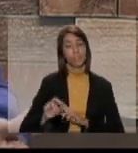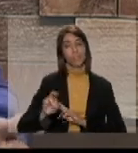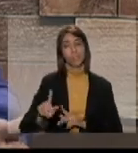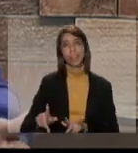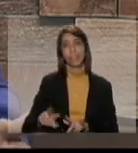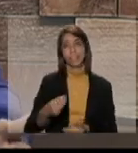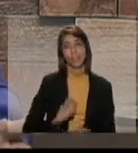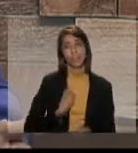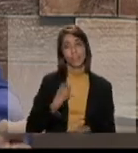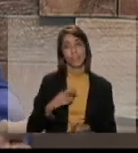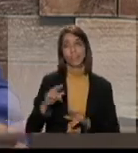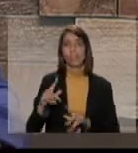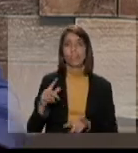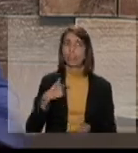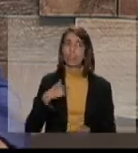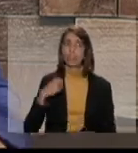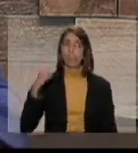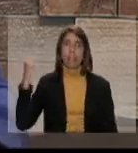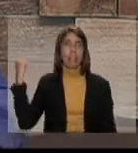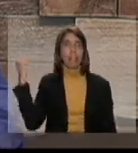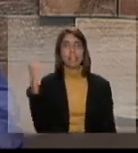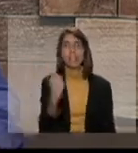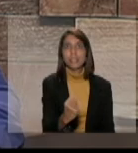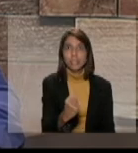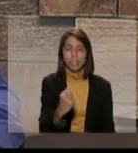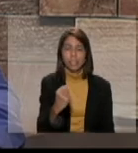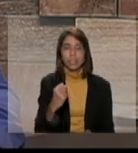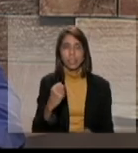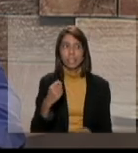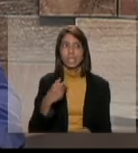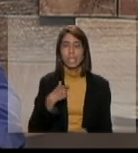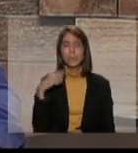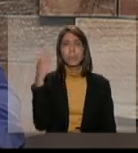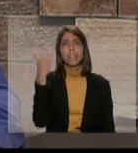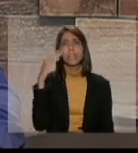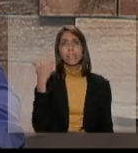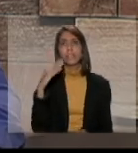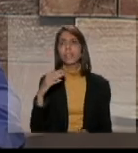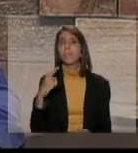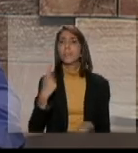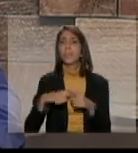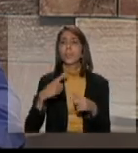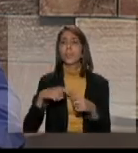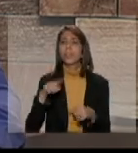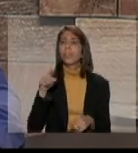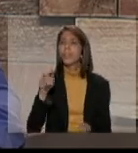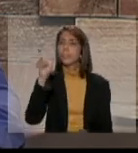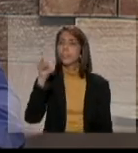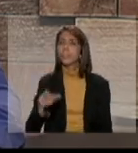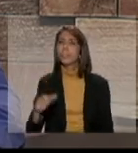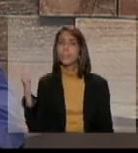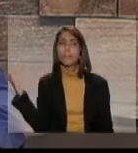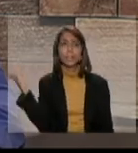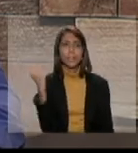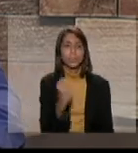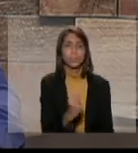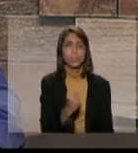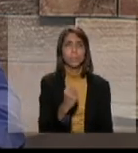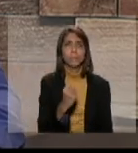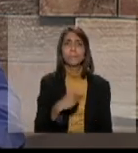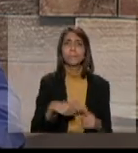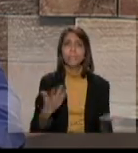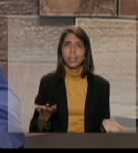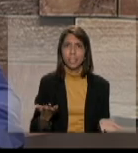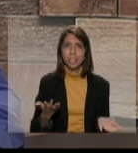um personagem que não é você você às vezes fazer uma assassina e você procurar entender o que levou àquela